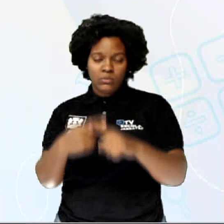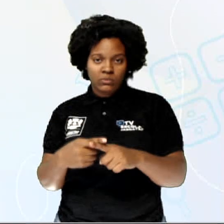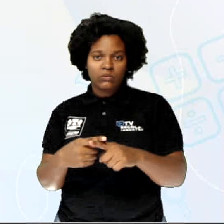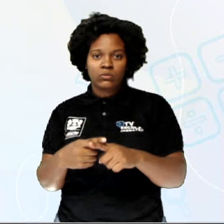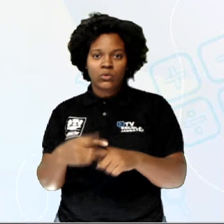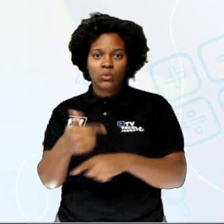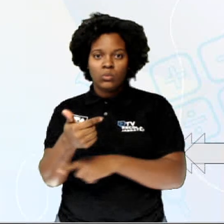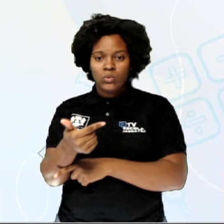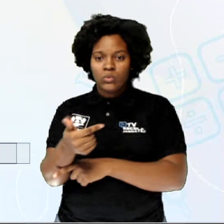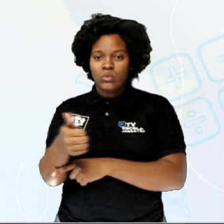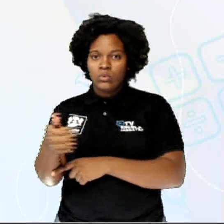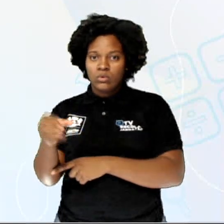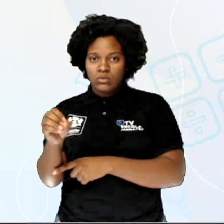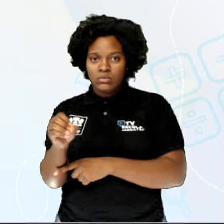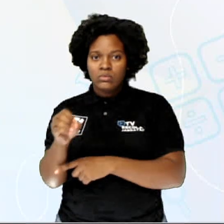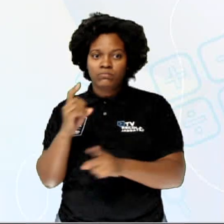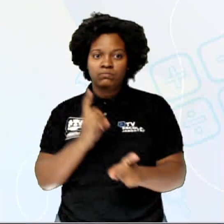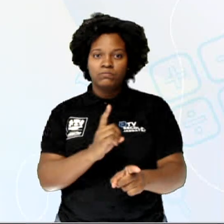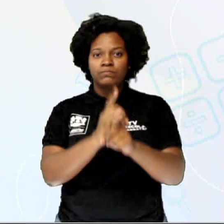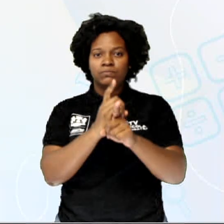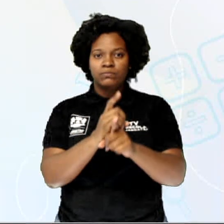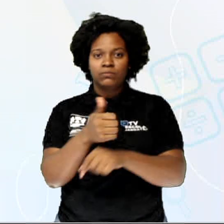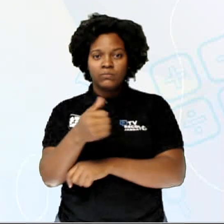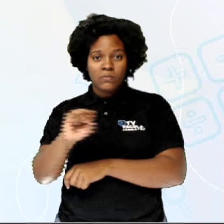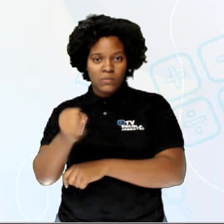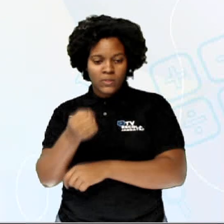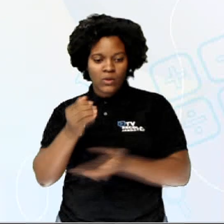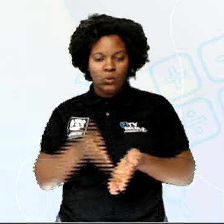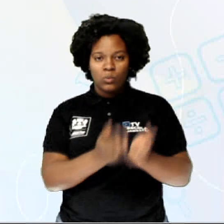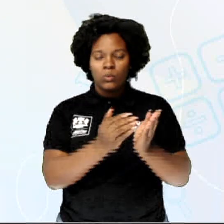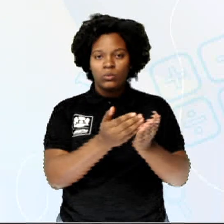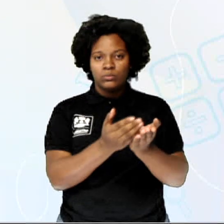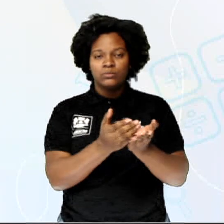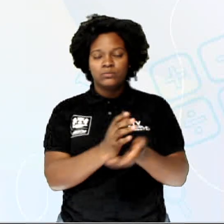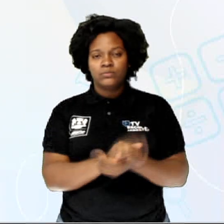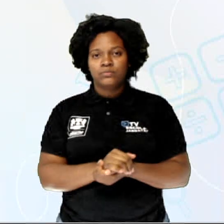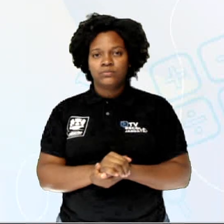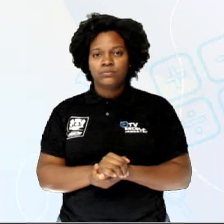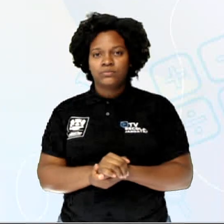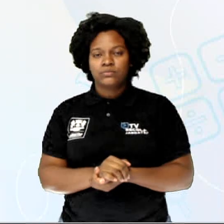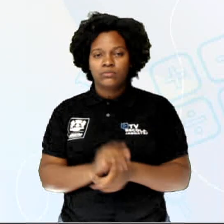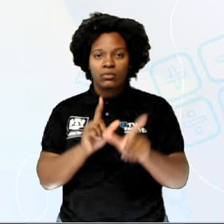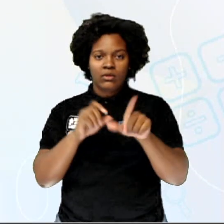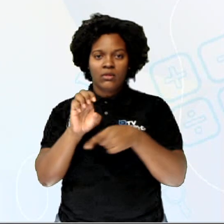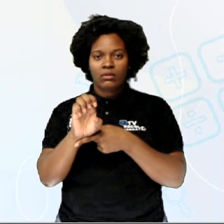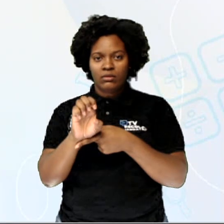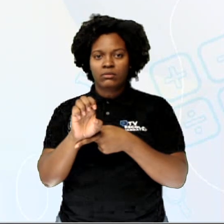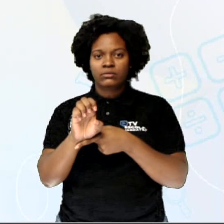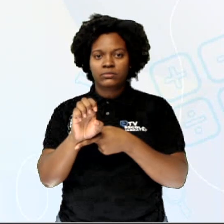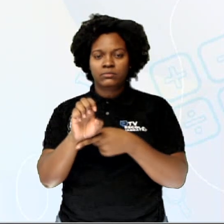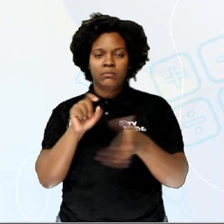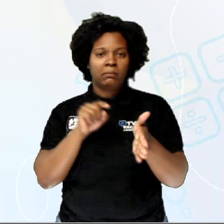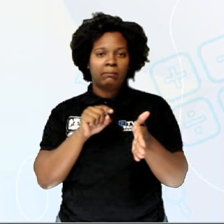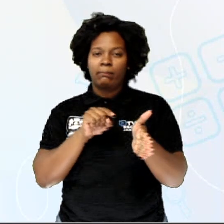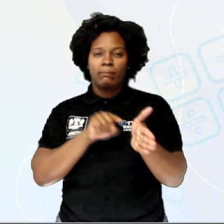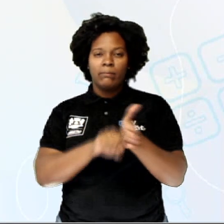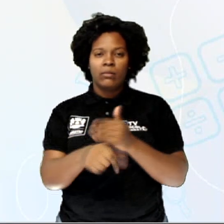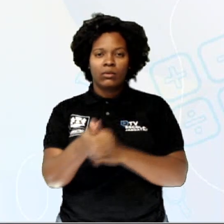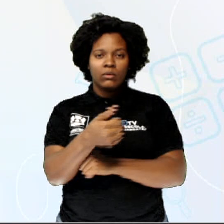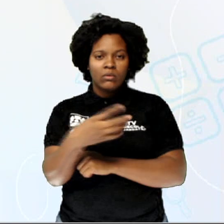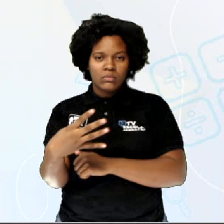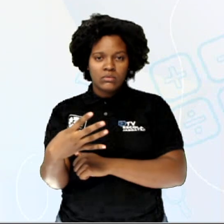passagem está para aumentar para R$ 2,10. No novo valor, quantas passagens eu poderei comprar com a mesma quantidade de dinheiro